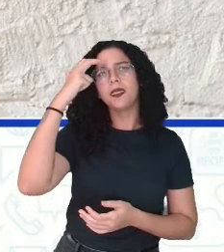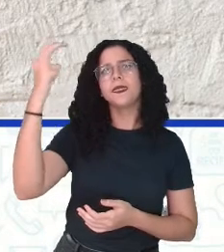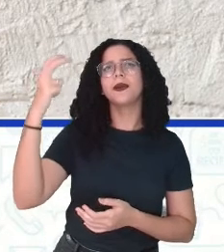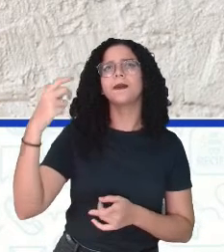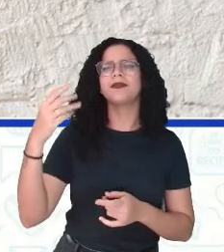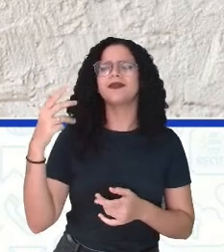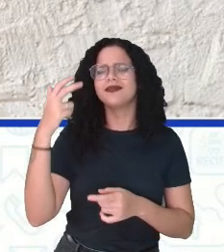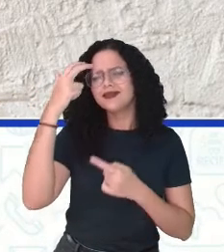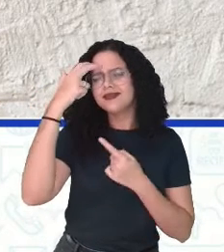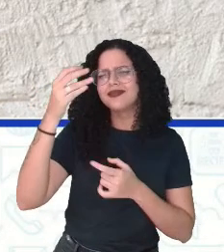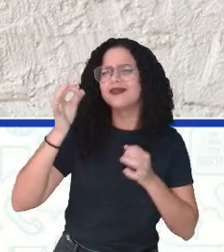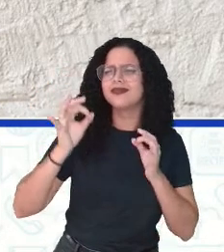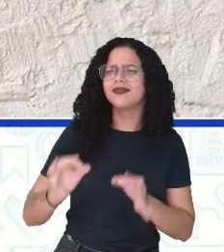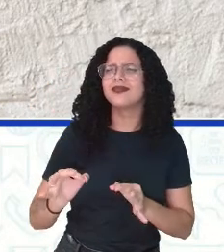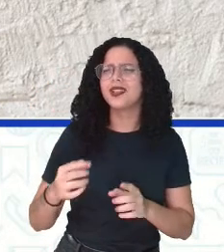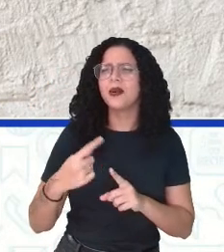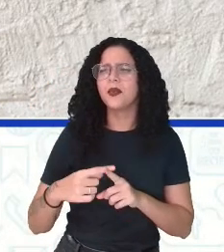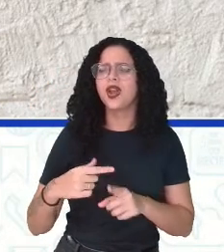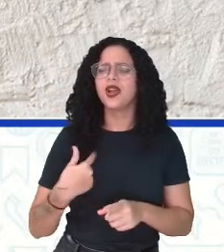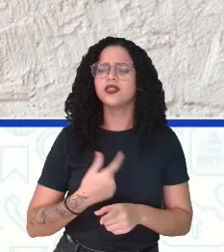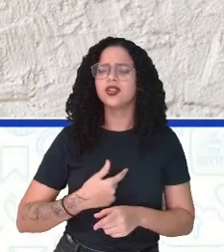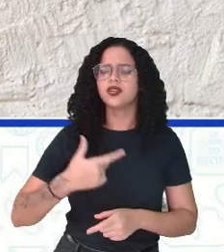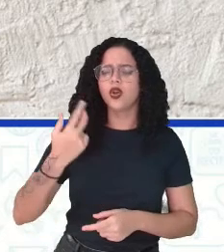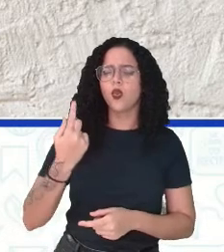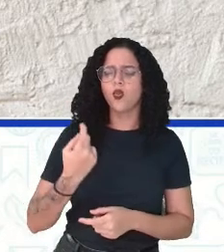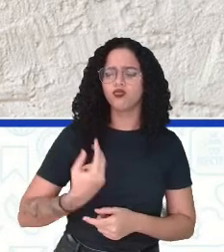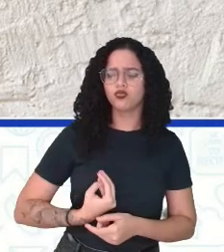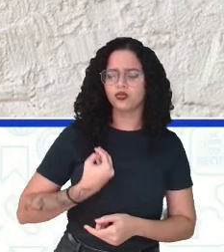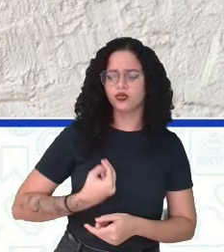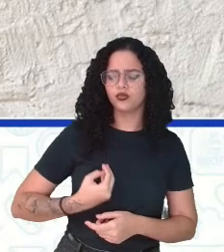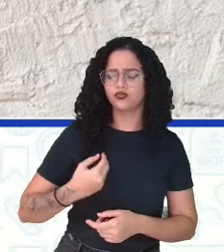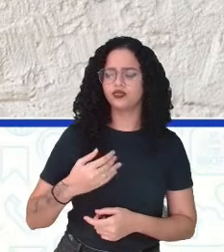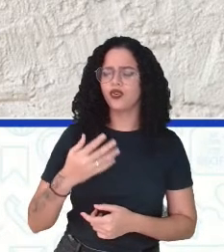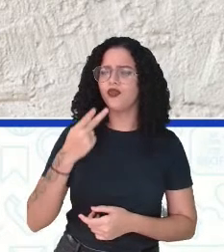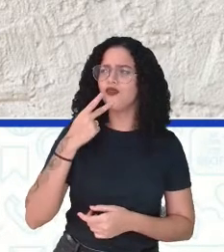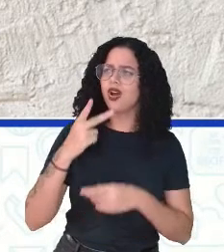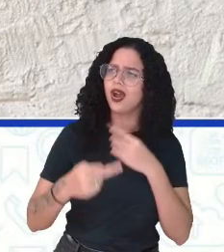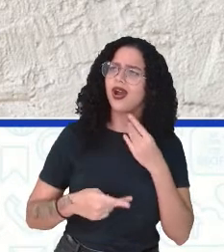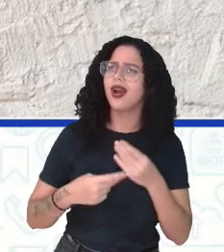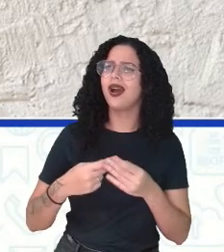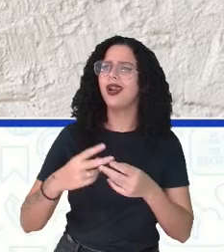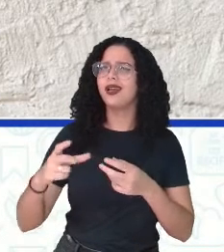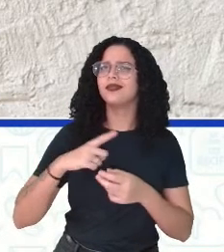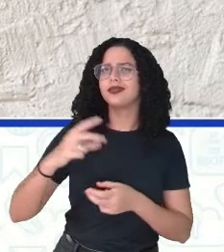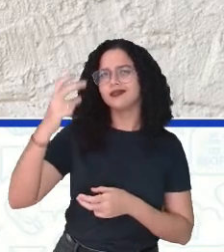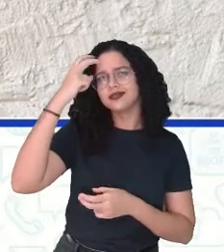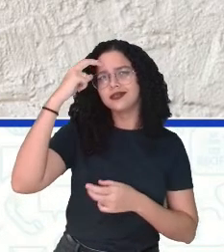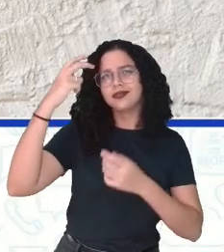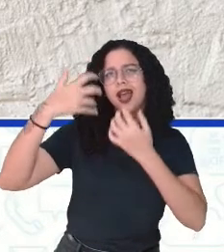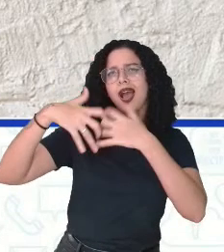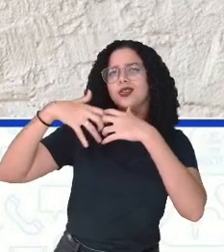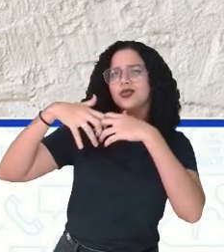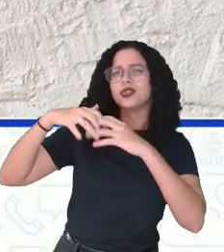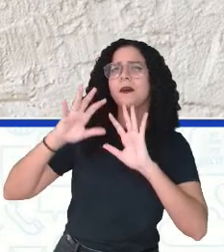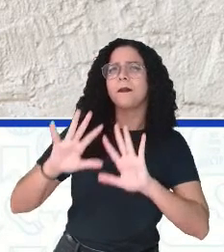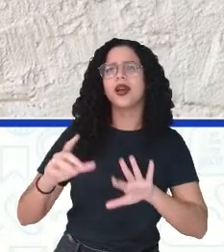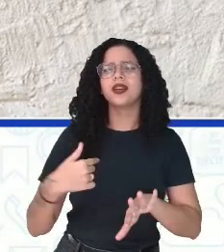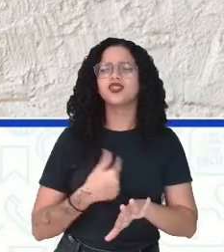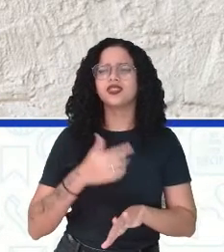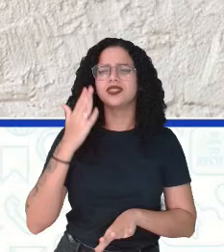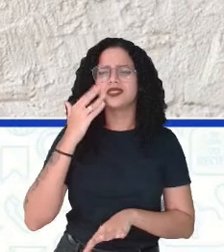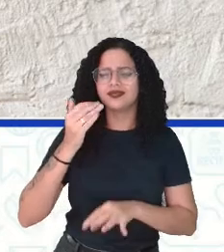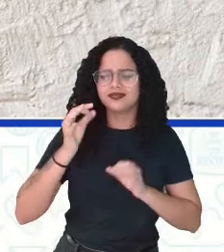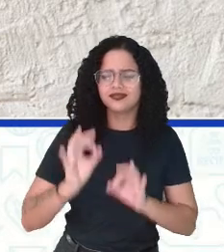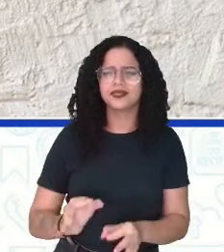único ser vivo que fala, né, e raciocina, né, tem essa inteligência, né? Mas será que nós somos homens